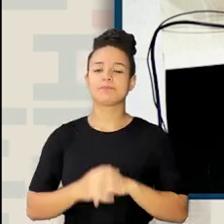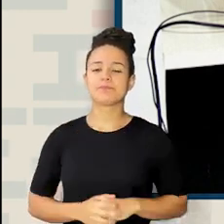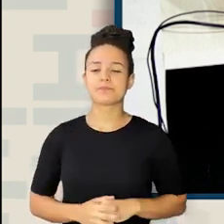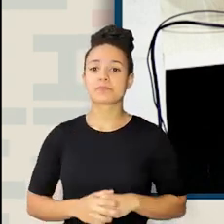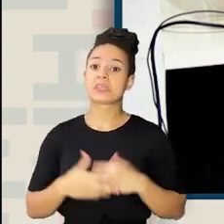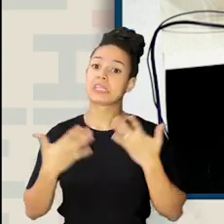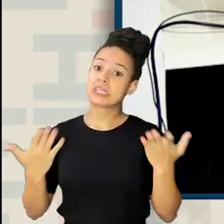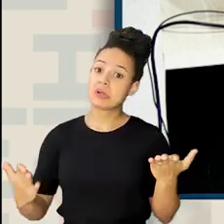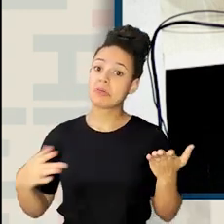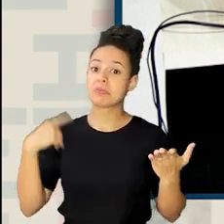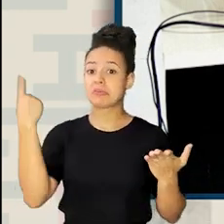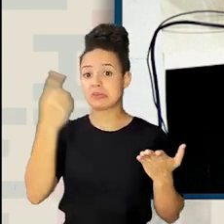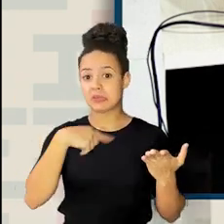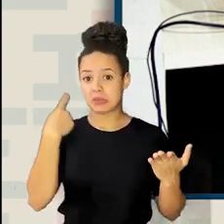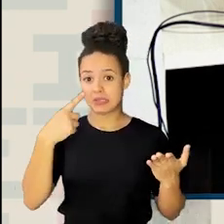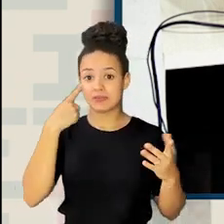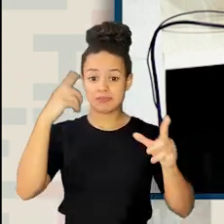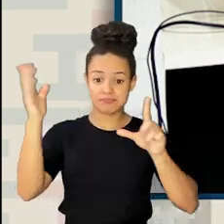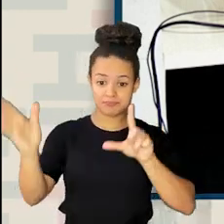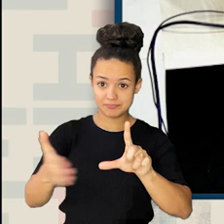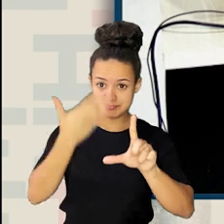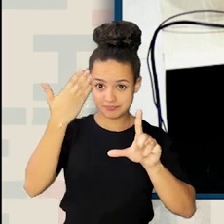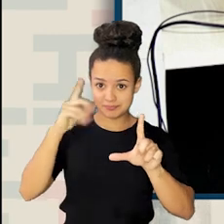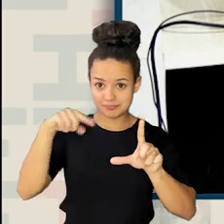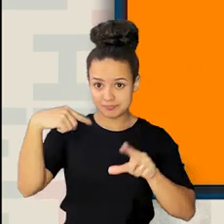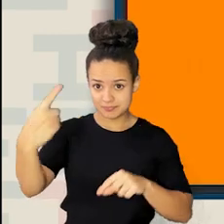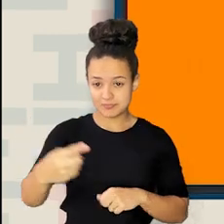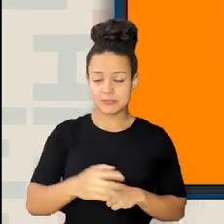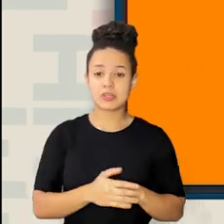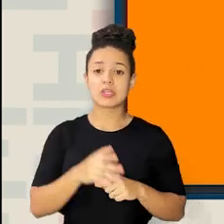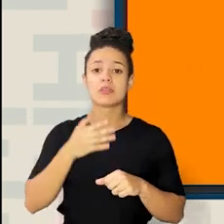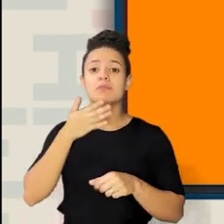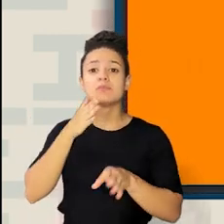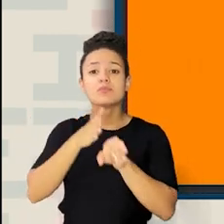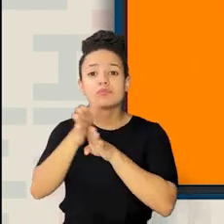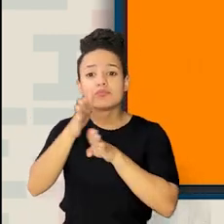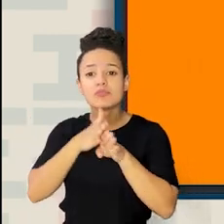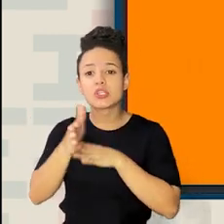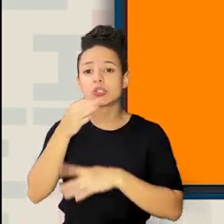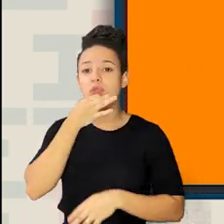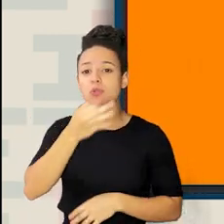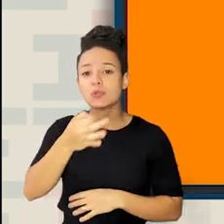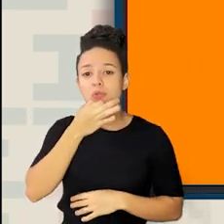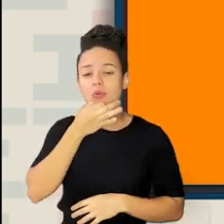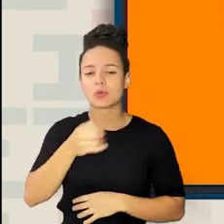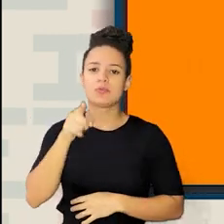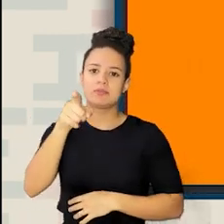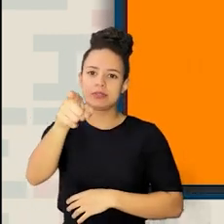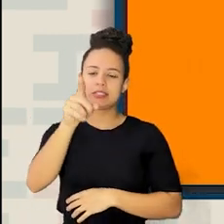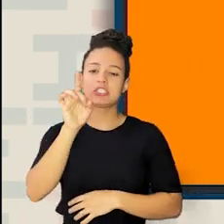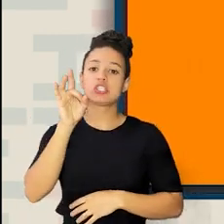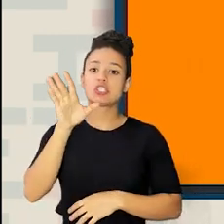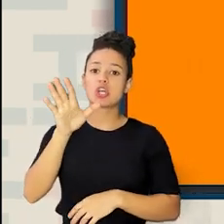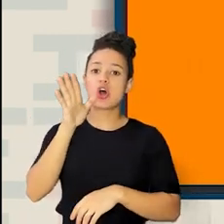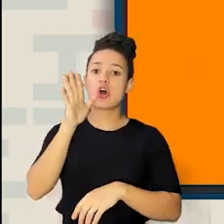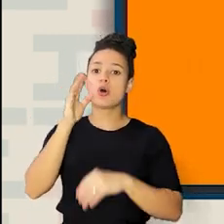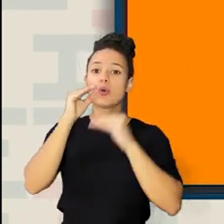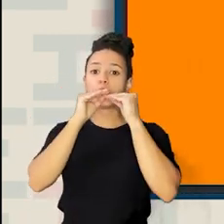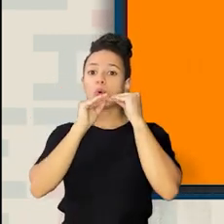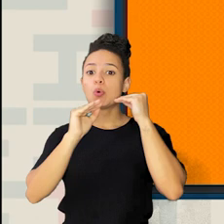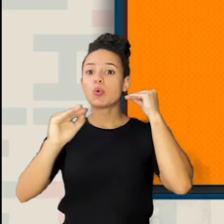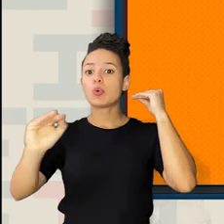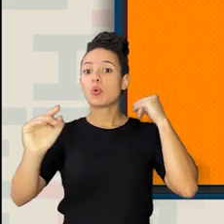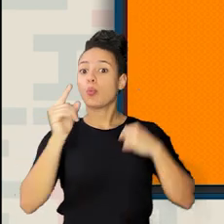Aí, como a gente pode ver no próximo slide, uma outra sugestão é você não tocar só uma nota